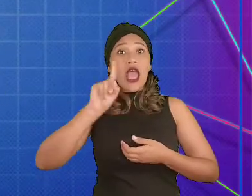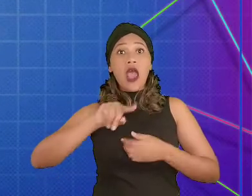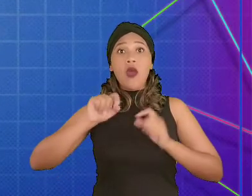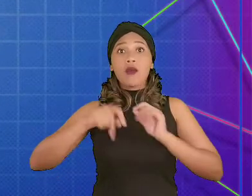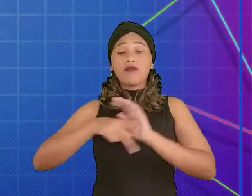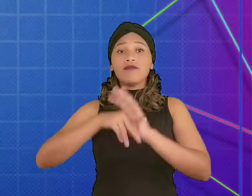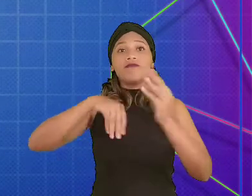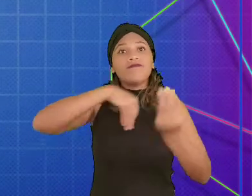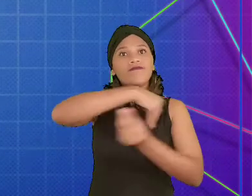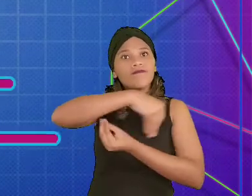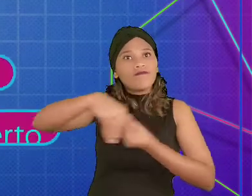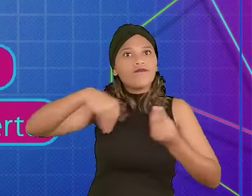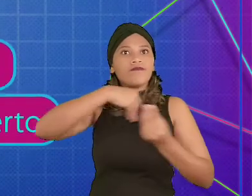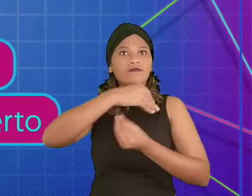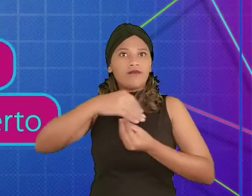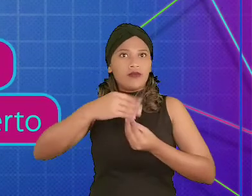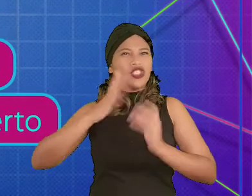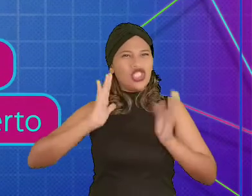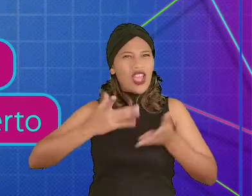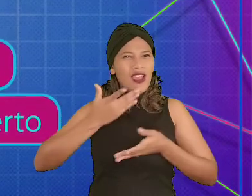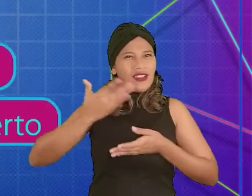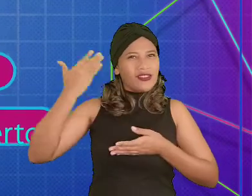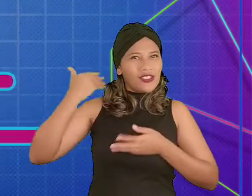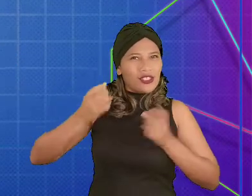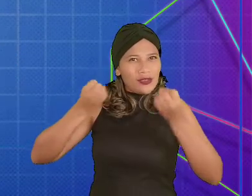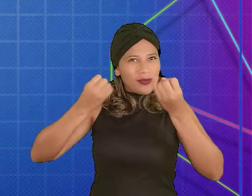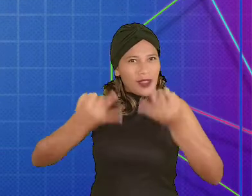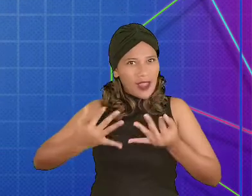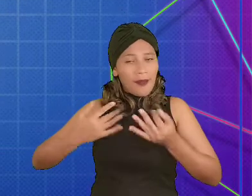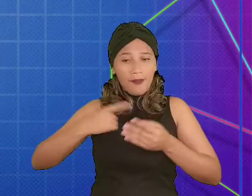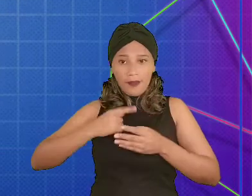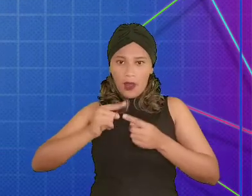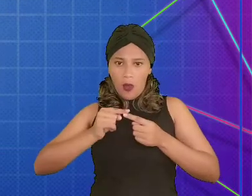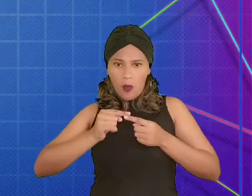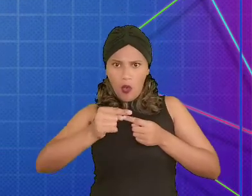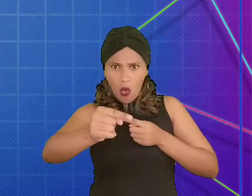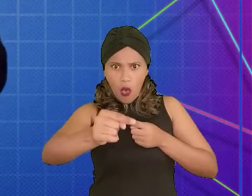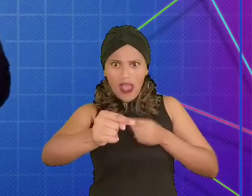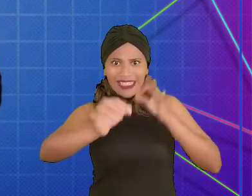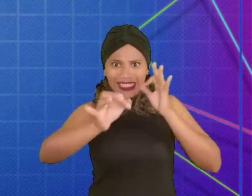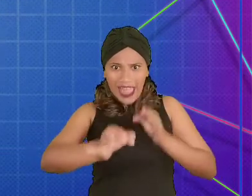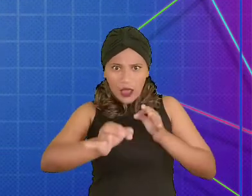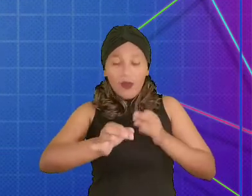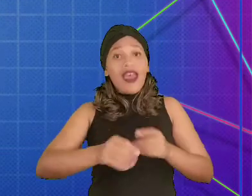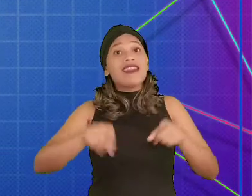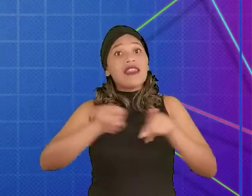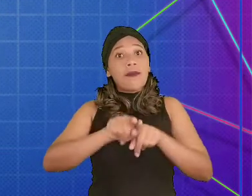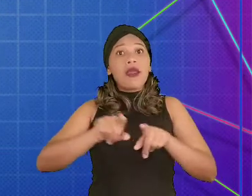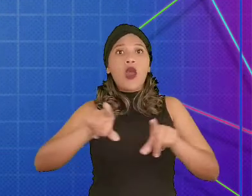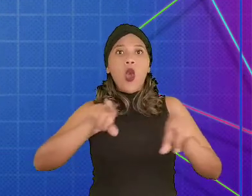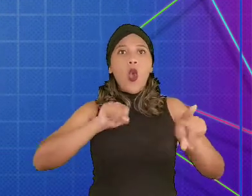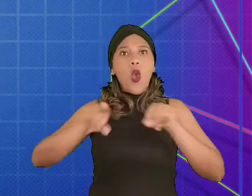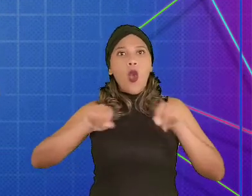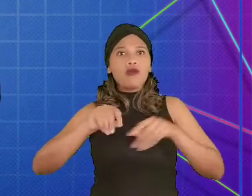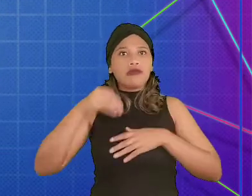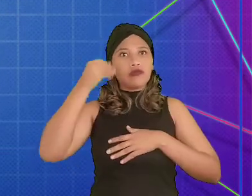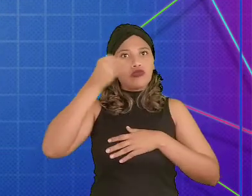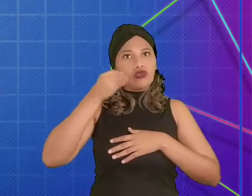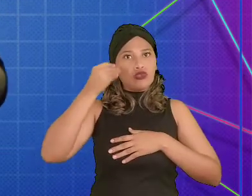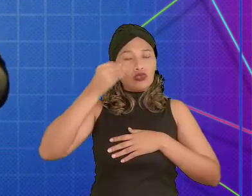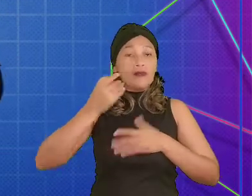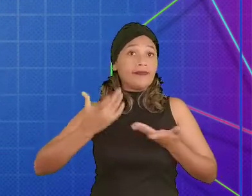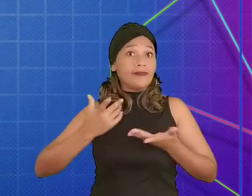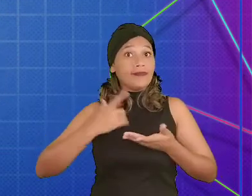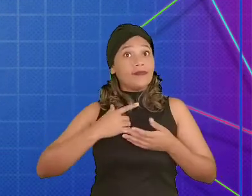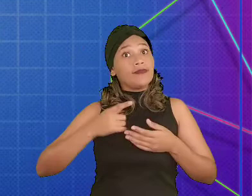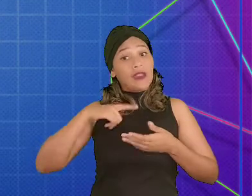é justamente a mistura entre os dois que eu já disse antes. São jogos em que o jogador tem um caminho certo, mas também a opção de explorar.